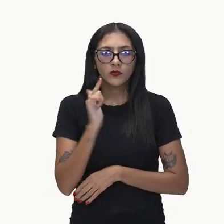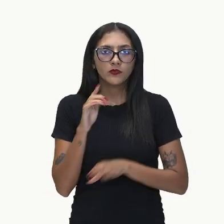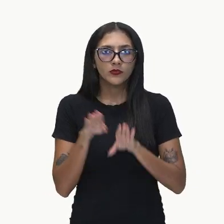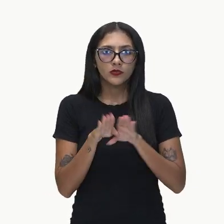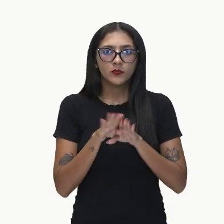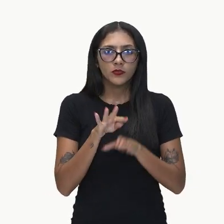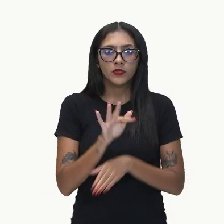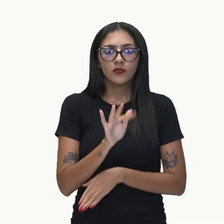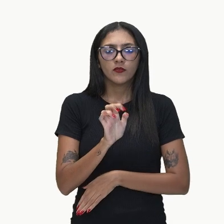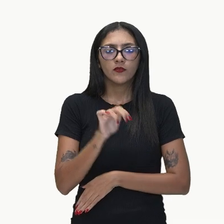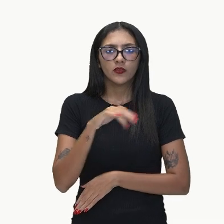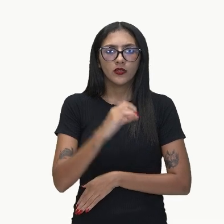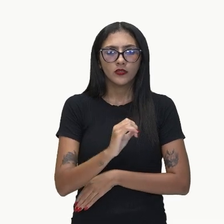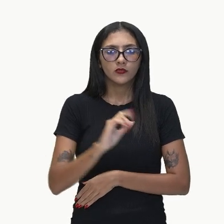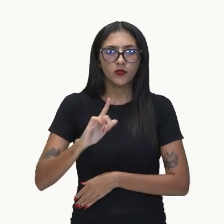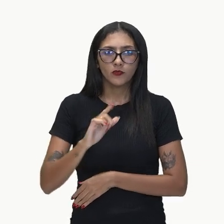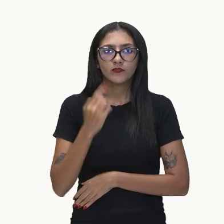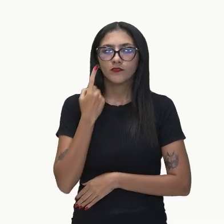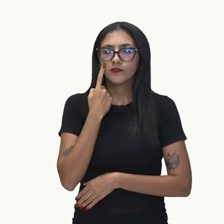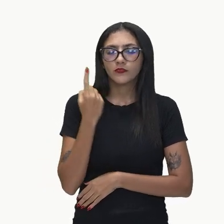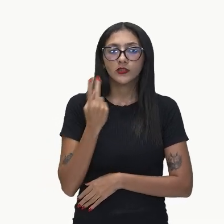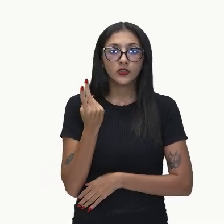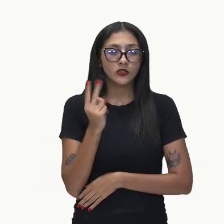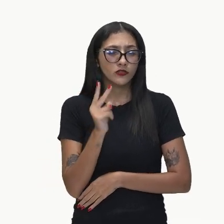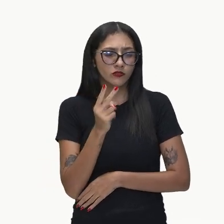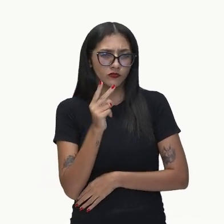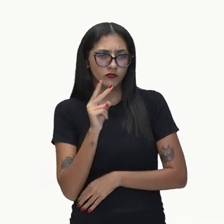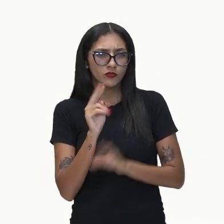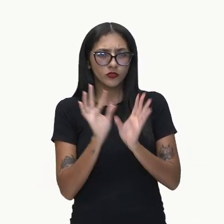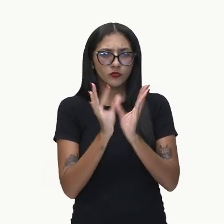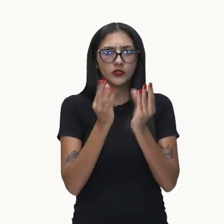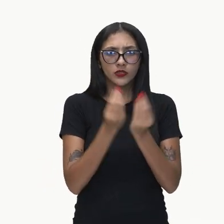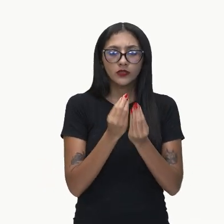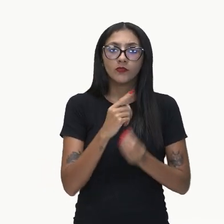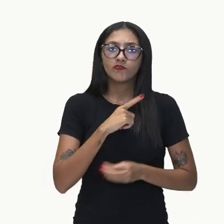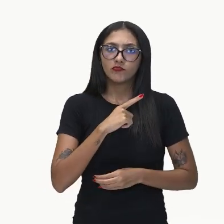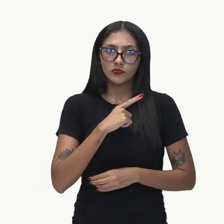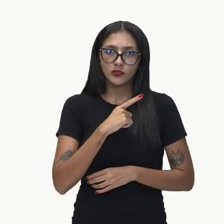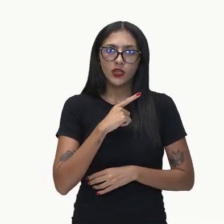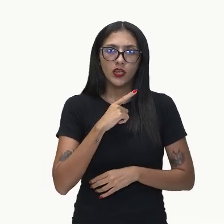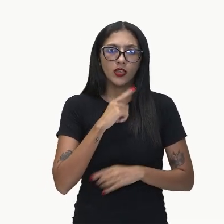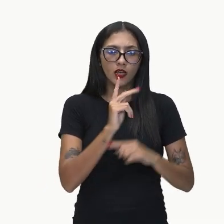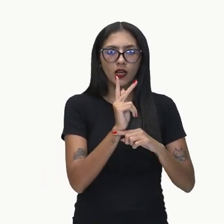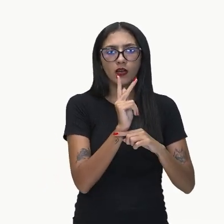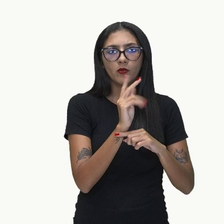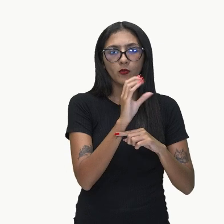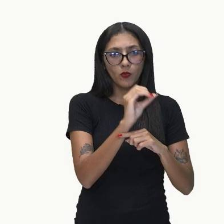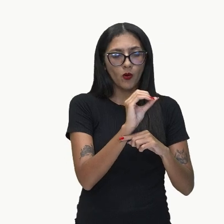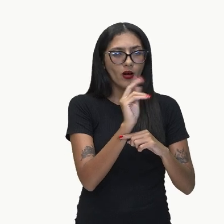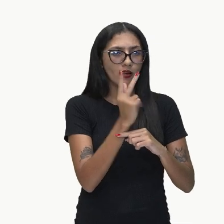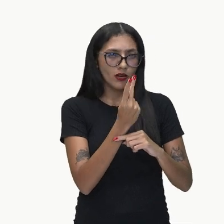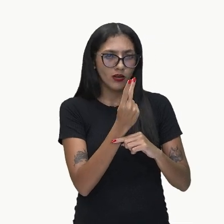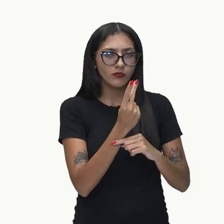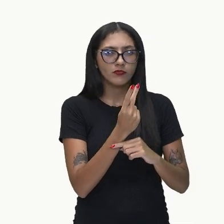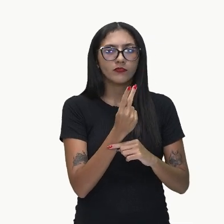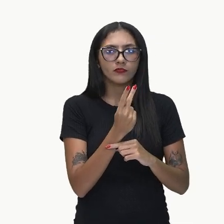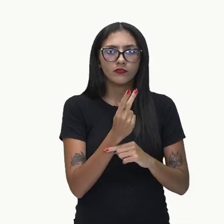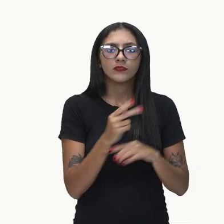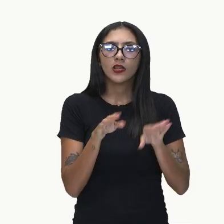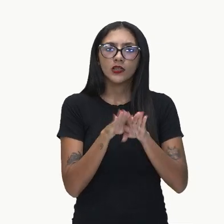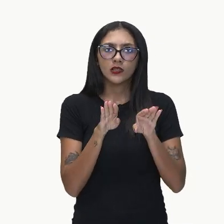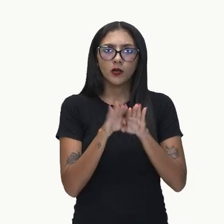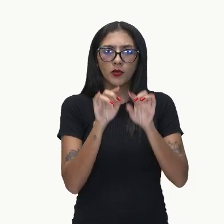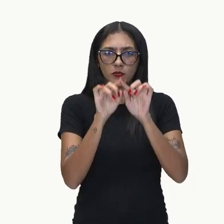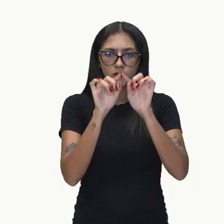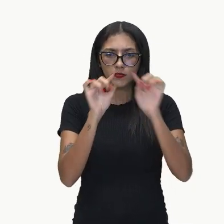aqui. Esses dois compostos têm hidroxila. Esses dois compostos têm uma cadeia fechada com